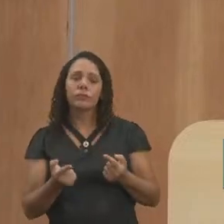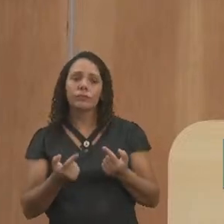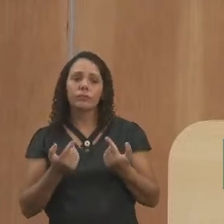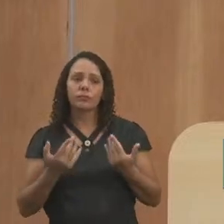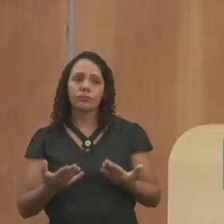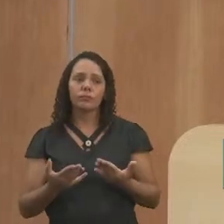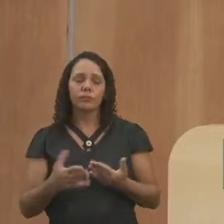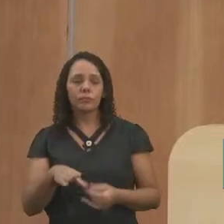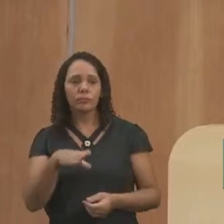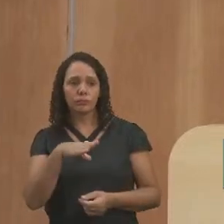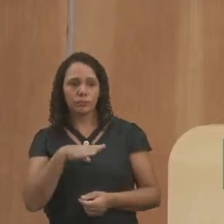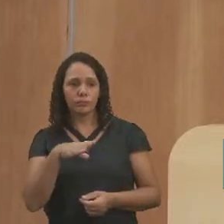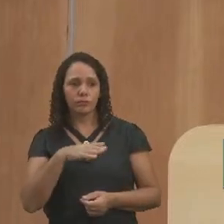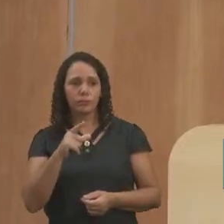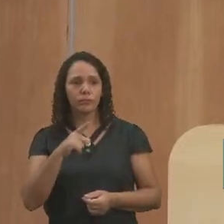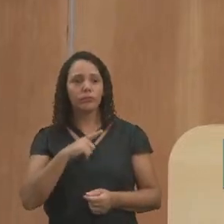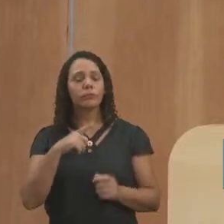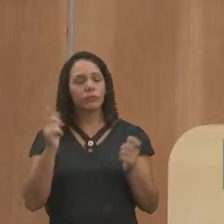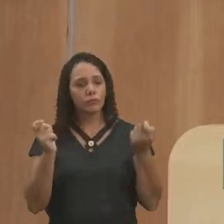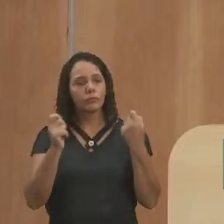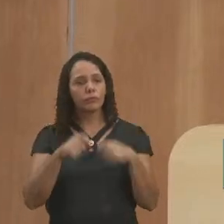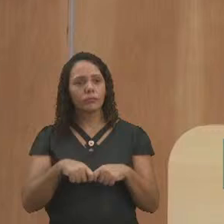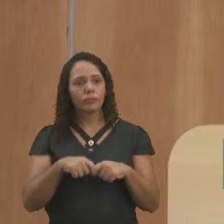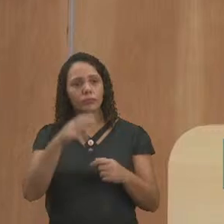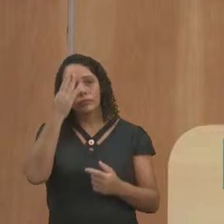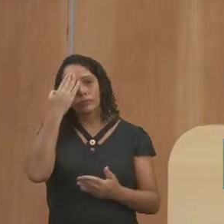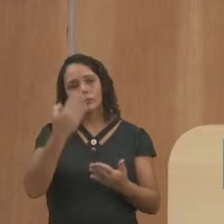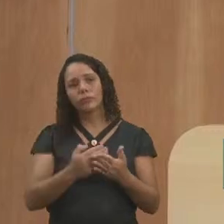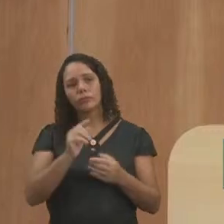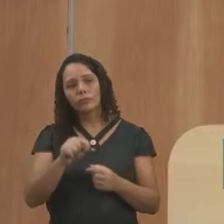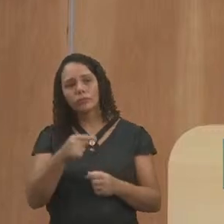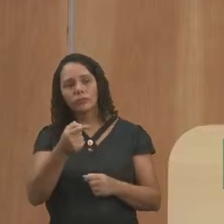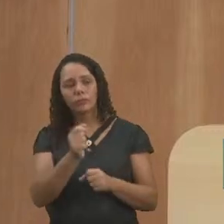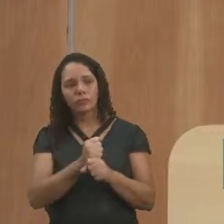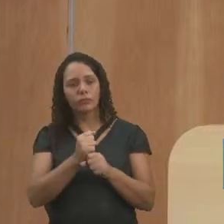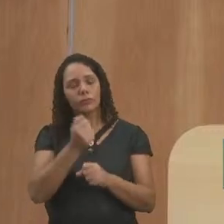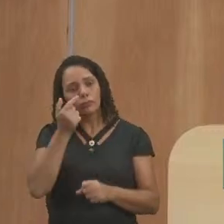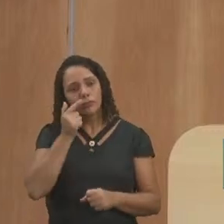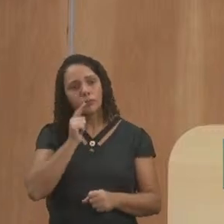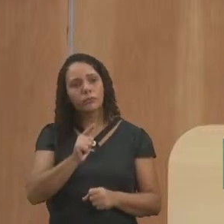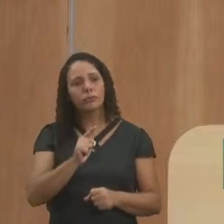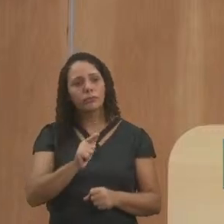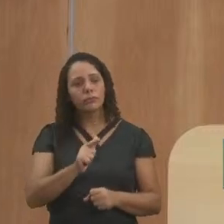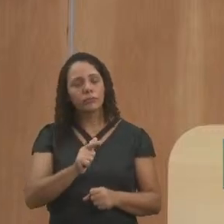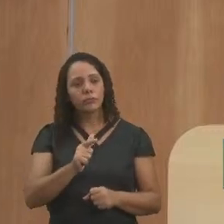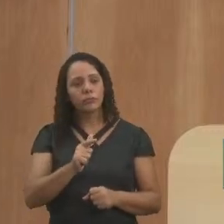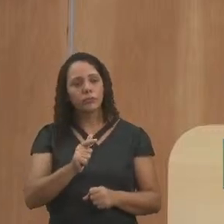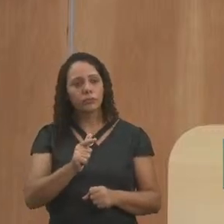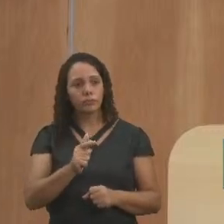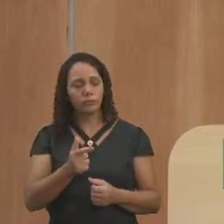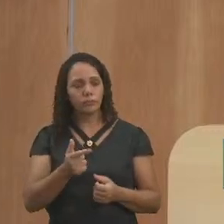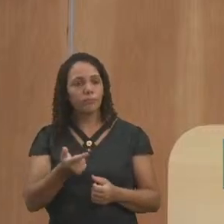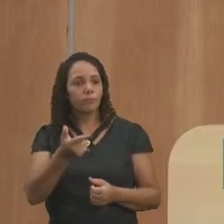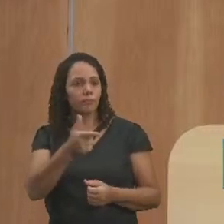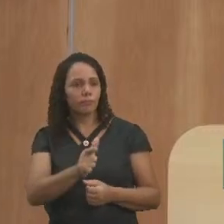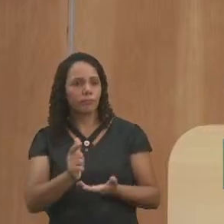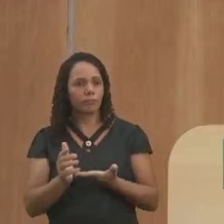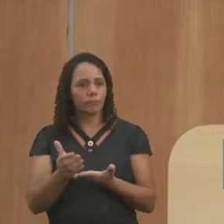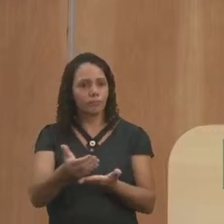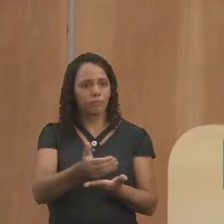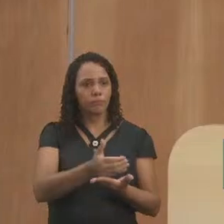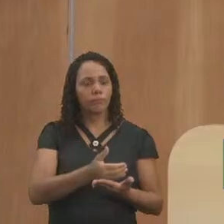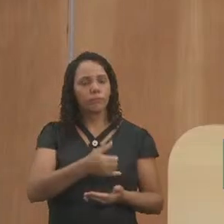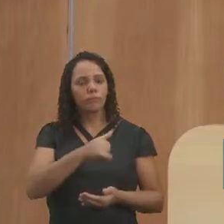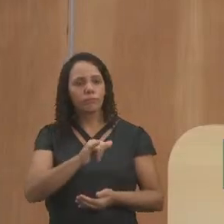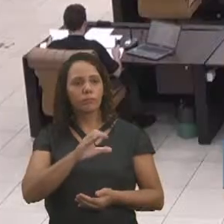assim, o município ele tem essa capacidade, acredito que no próximo ano a gente consegue recuperar esse ICMS que estamos deixando de